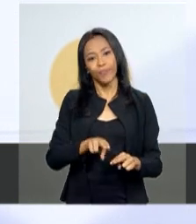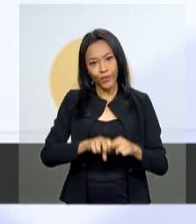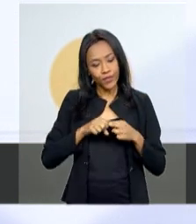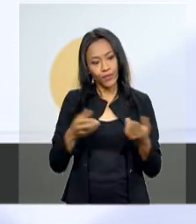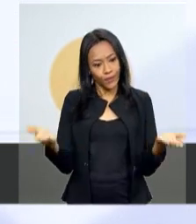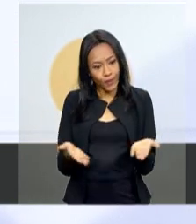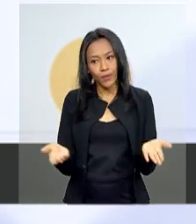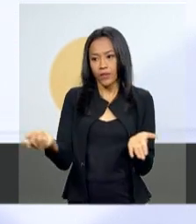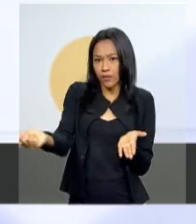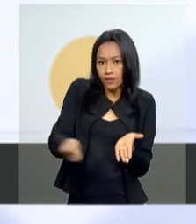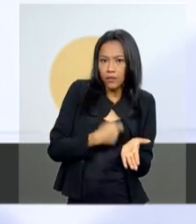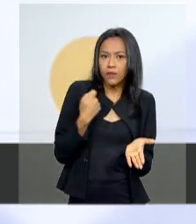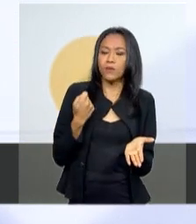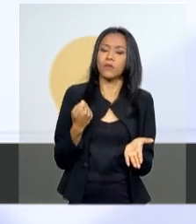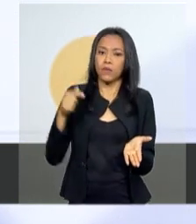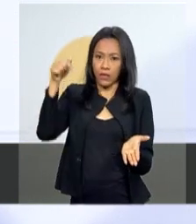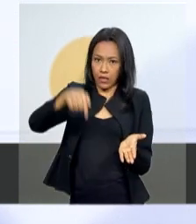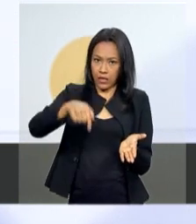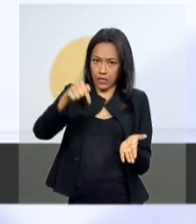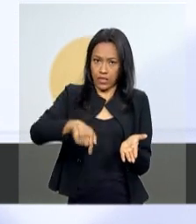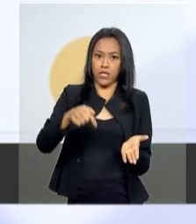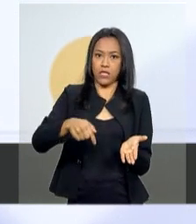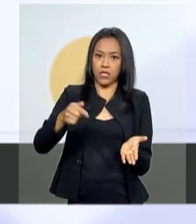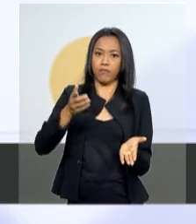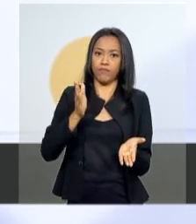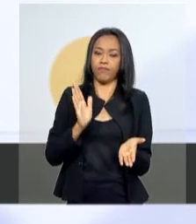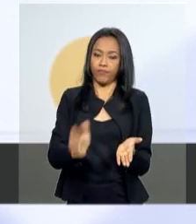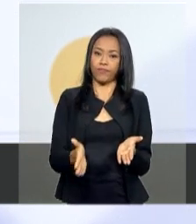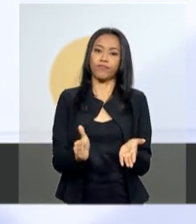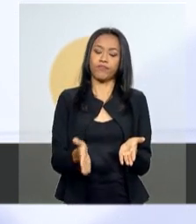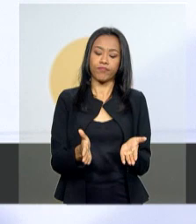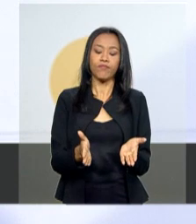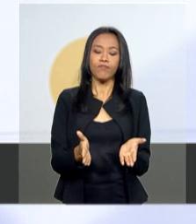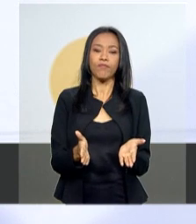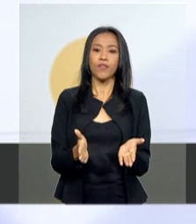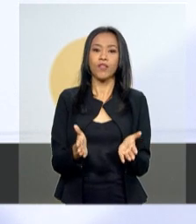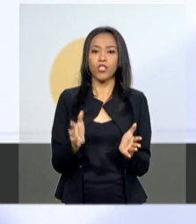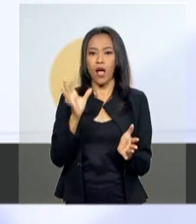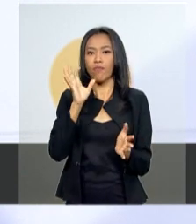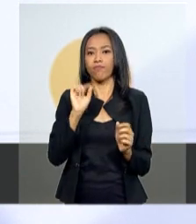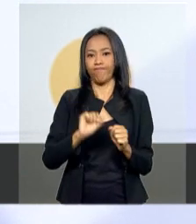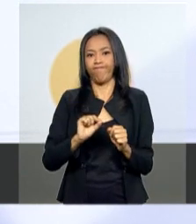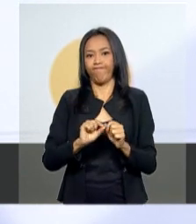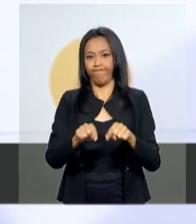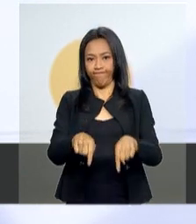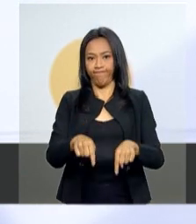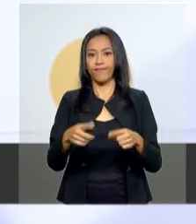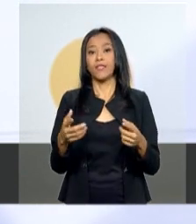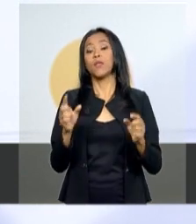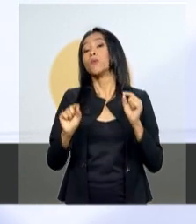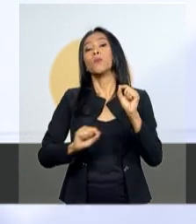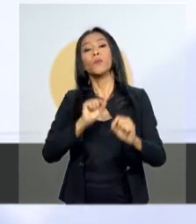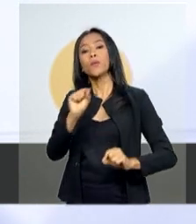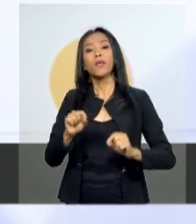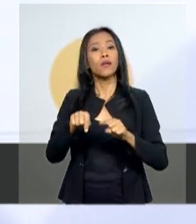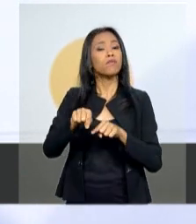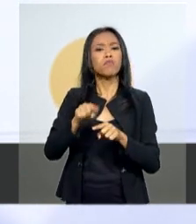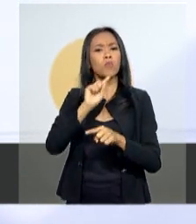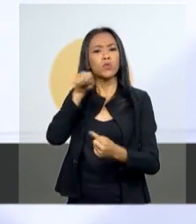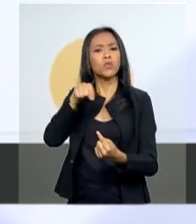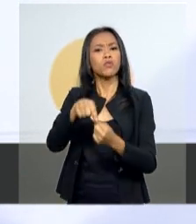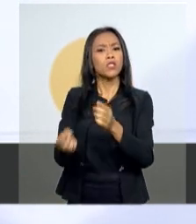hoje da assinatura a que nós todos acabamos de assistir agora na medida que implanta